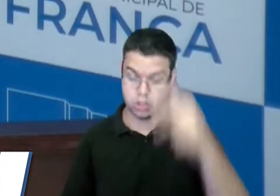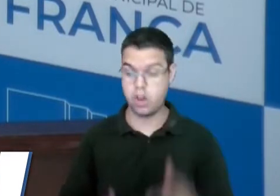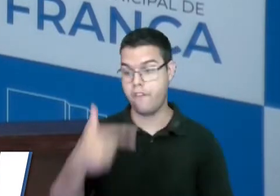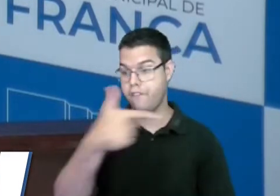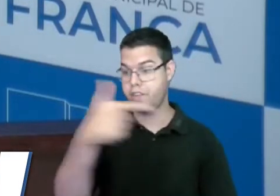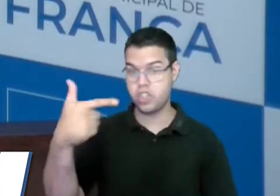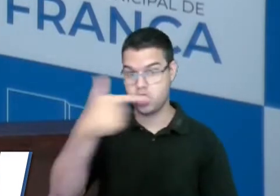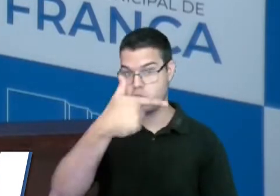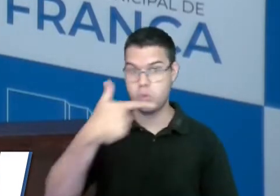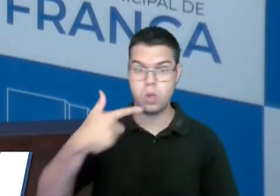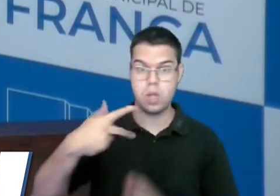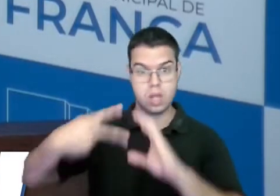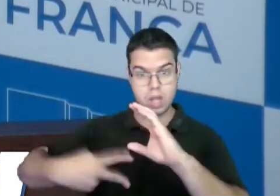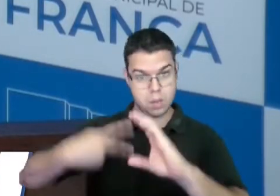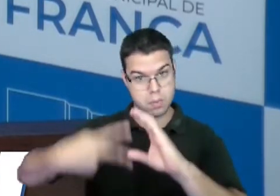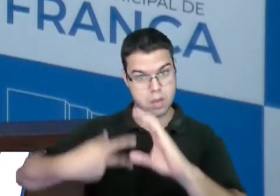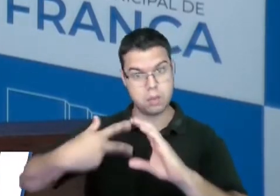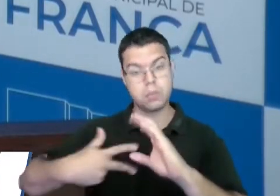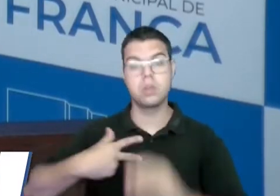elas